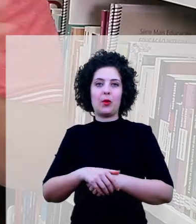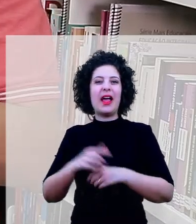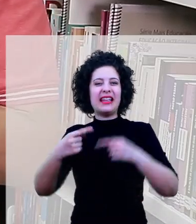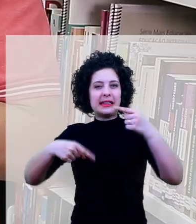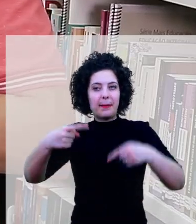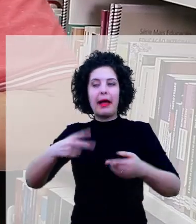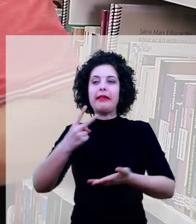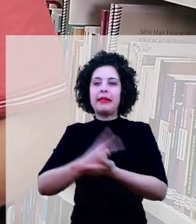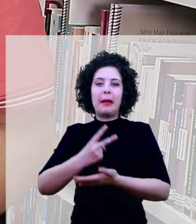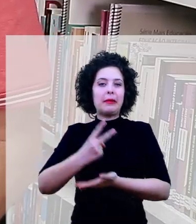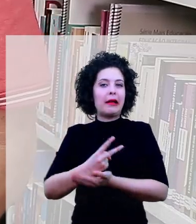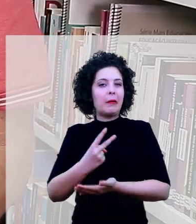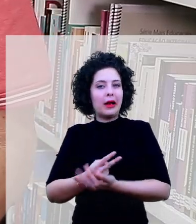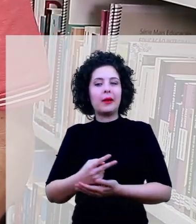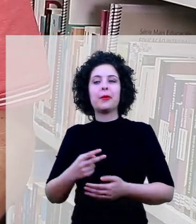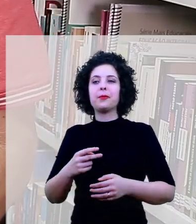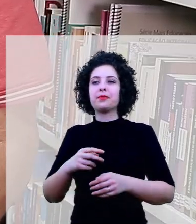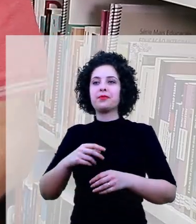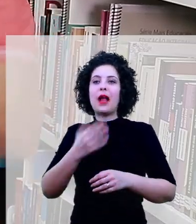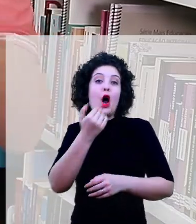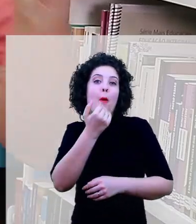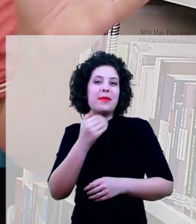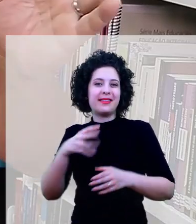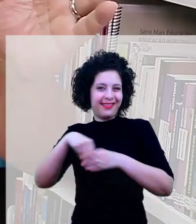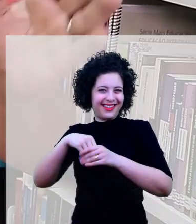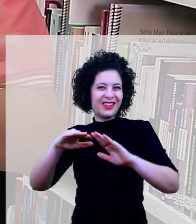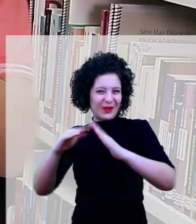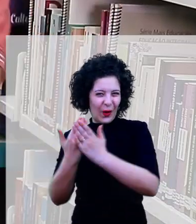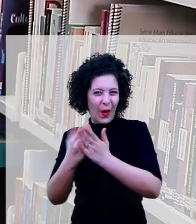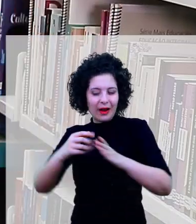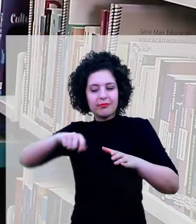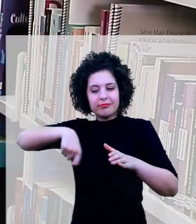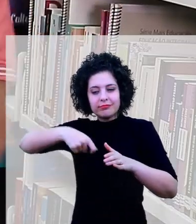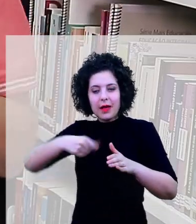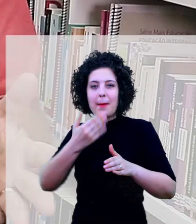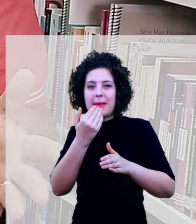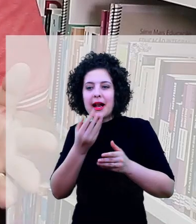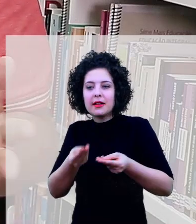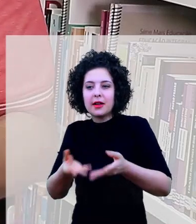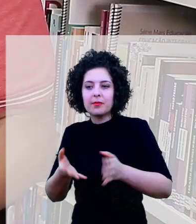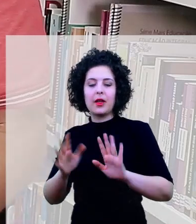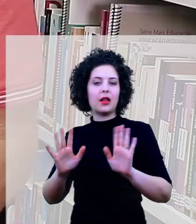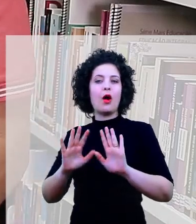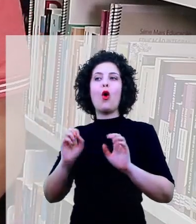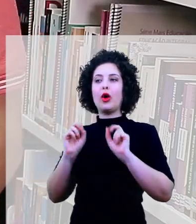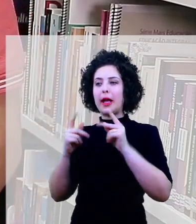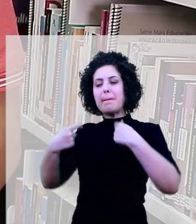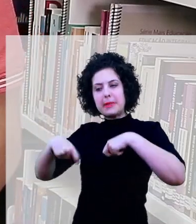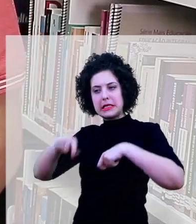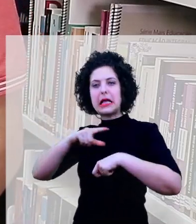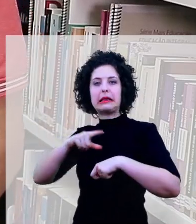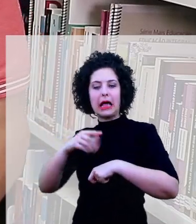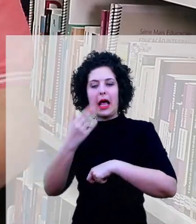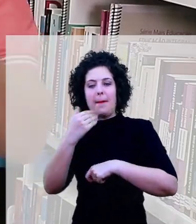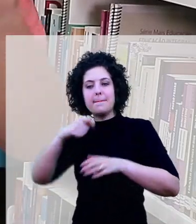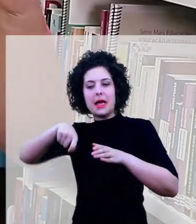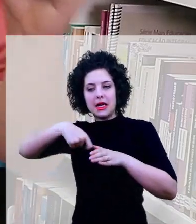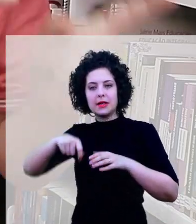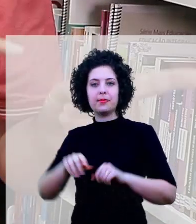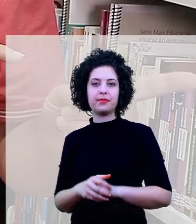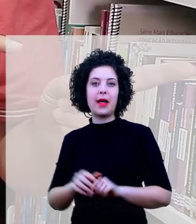debate aparece com mais clareza, merenda escolar. Ninguém discute que deva existir merenda escolar. Agora, se eu digo que merenda